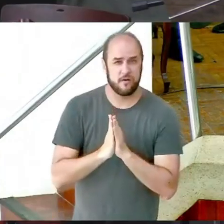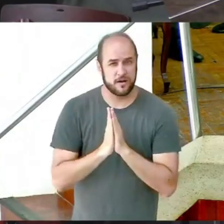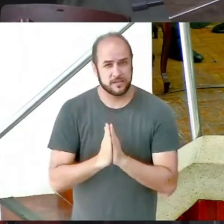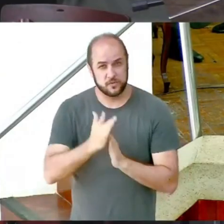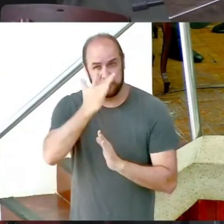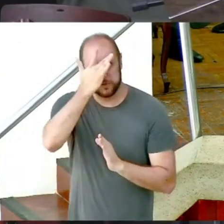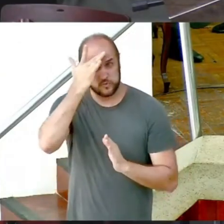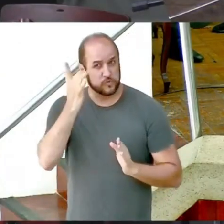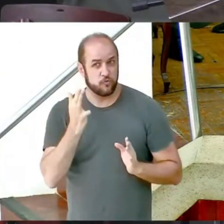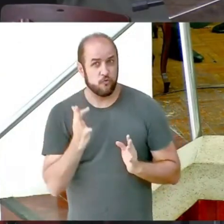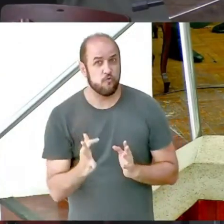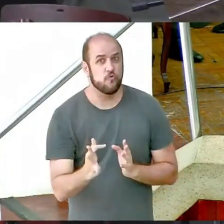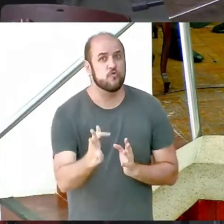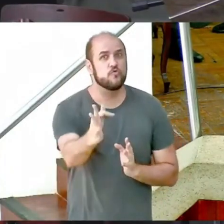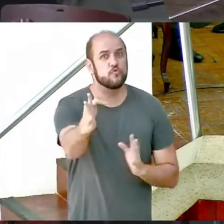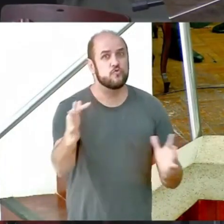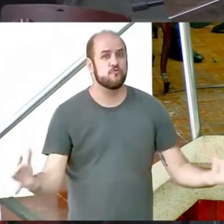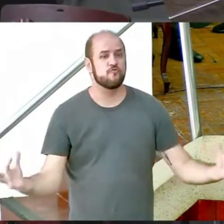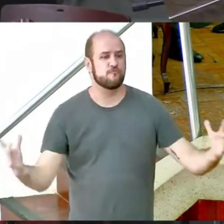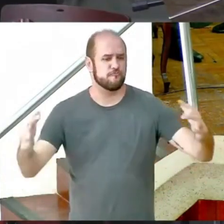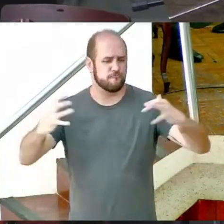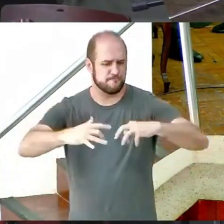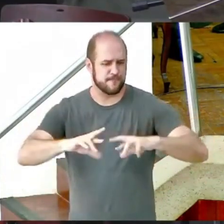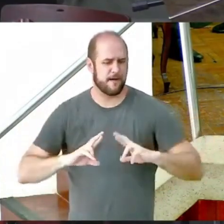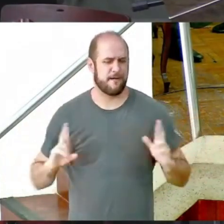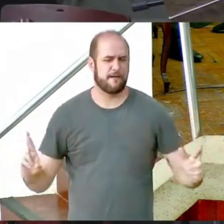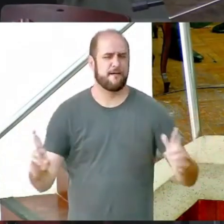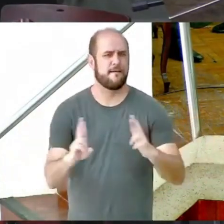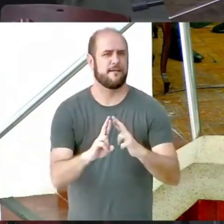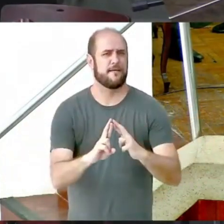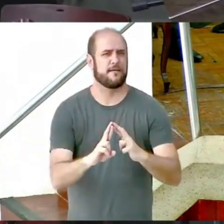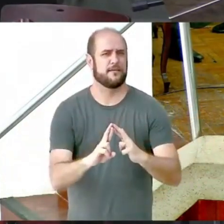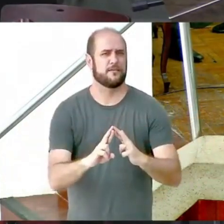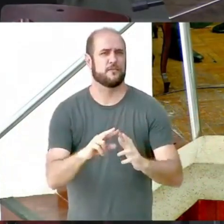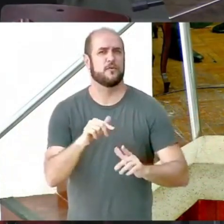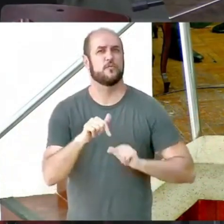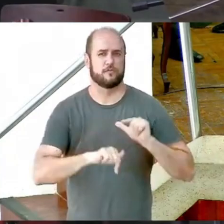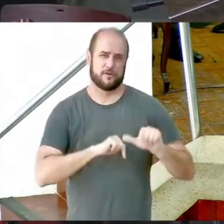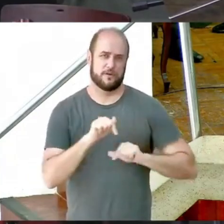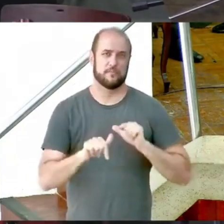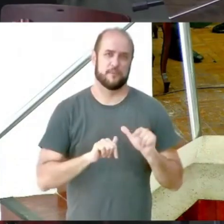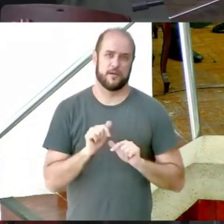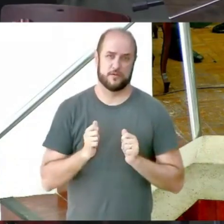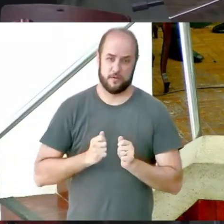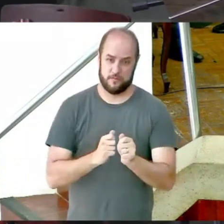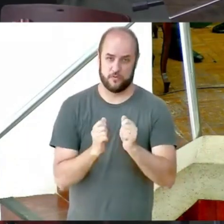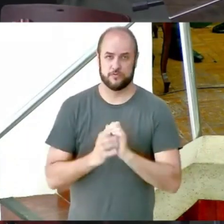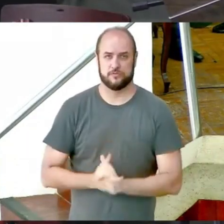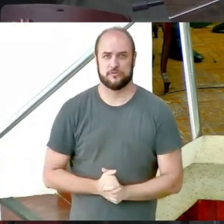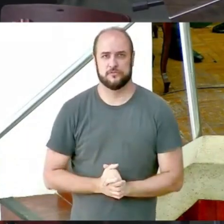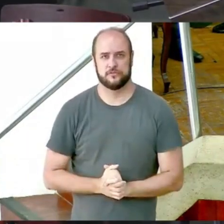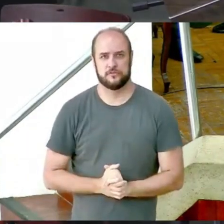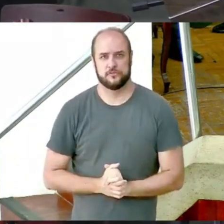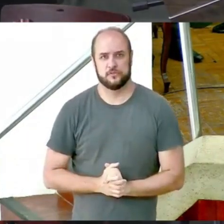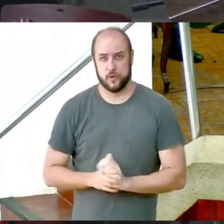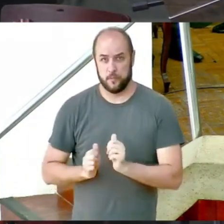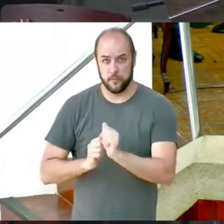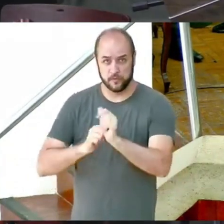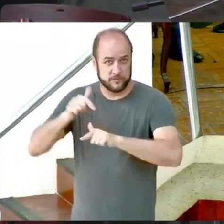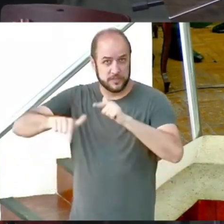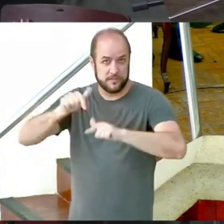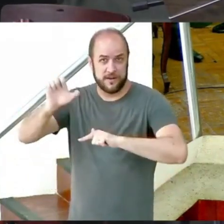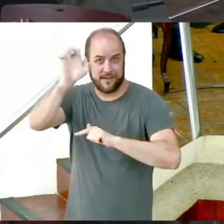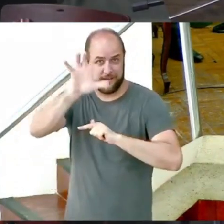seriam trazidos para o reino, pela obra dos apóstolos. E a obra dos apóstolos ganhou a Europa, ganhou